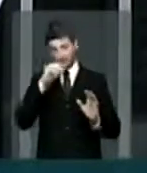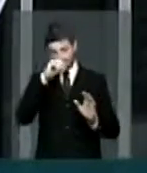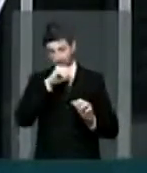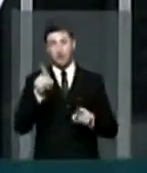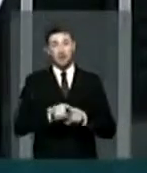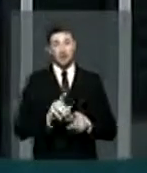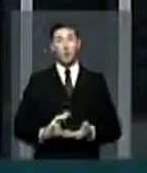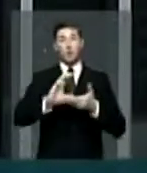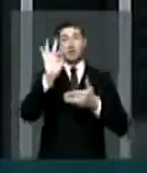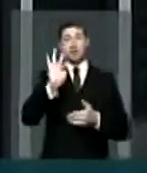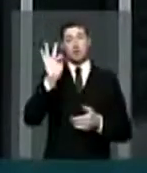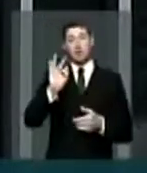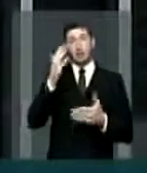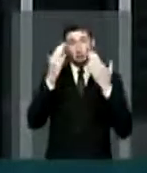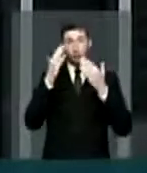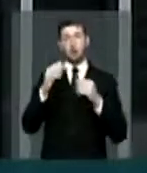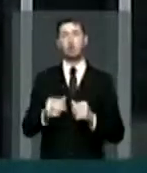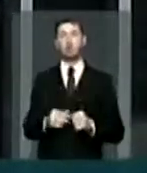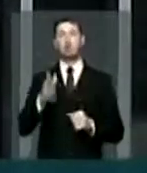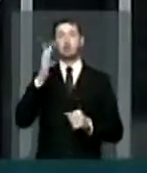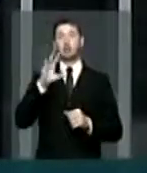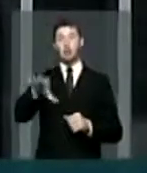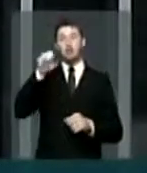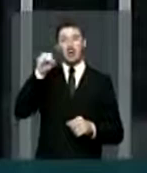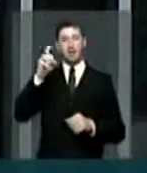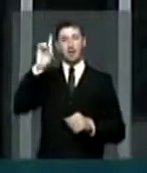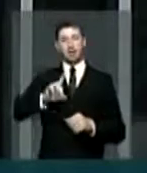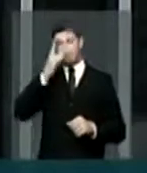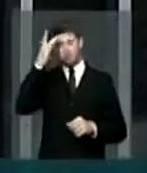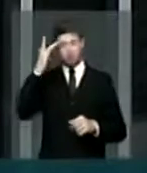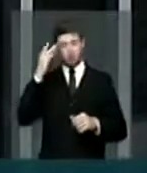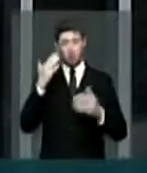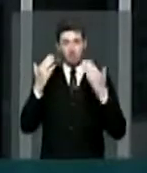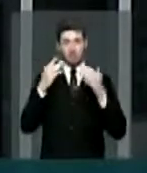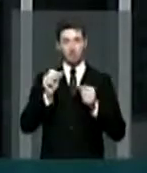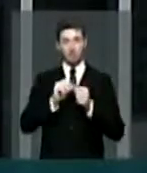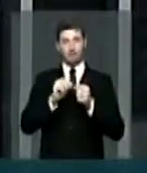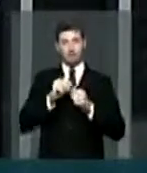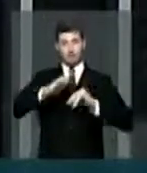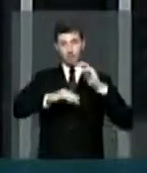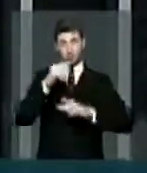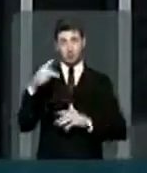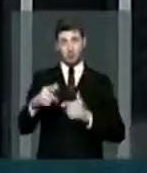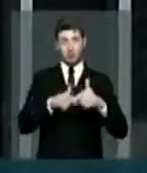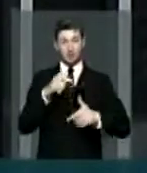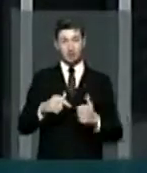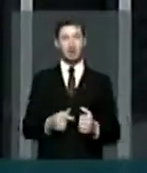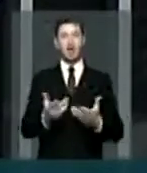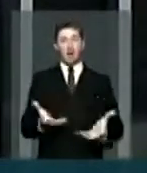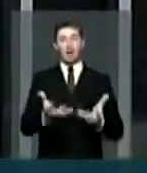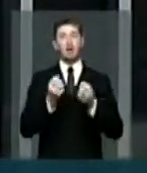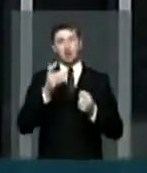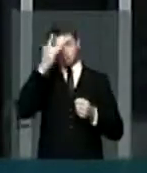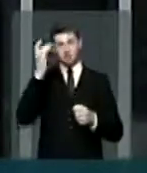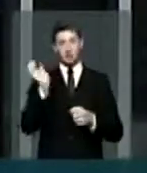Federal de Psicologia, que já anda caçando os direitos profissionais dos psicólogos, que no exercício da profissão atendem